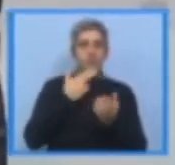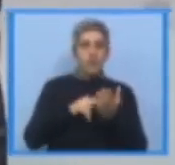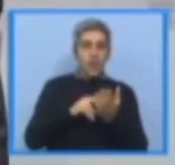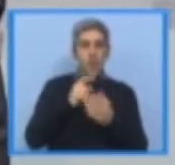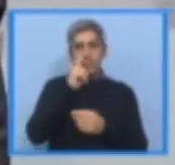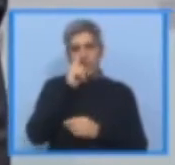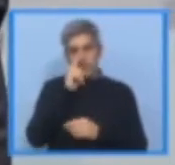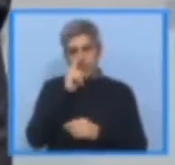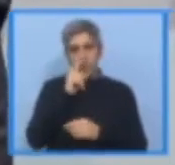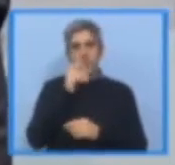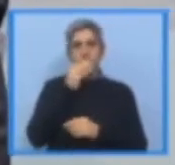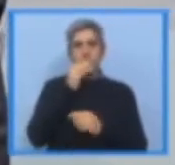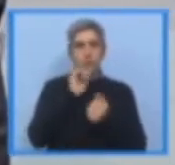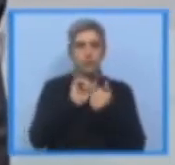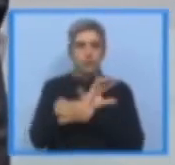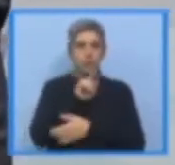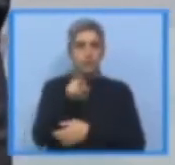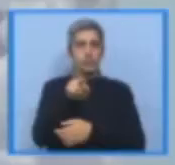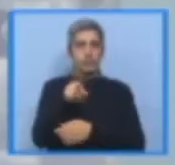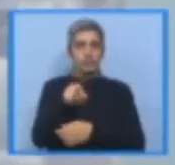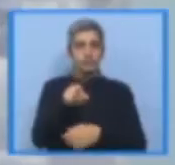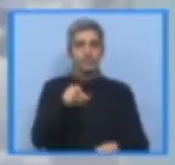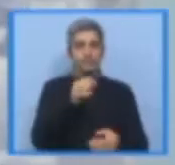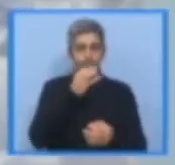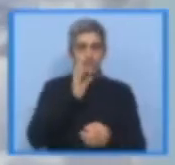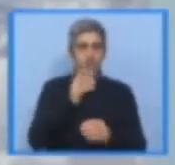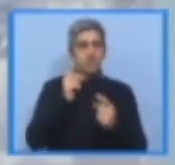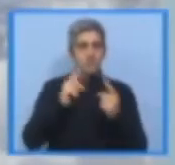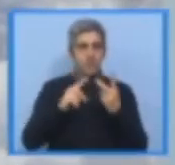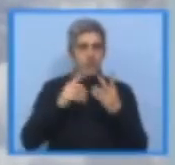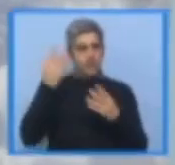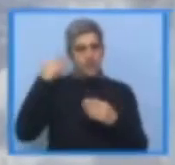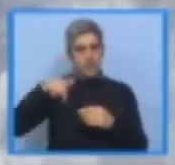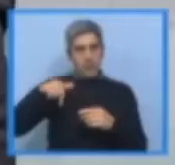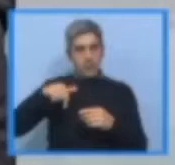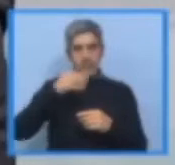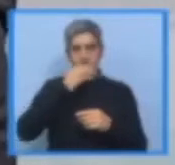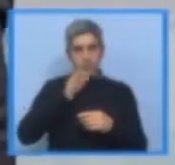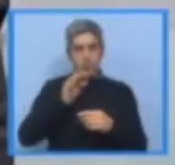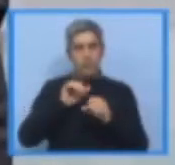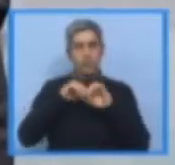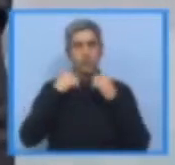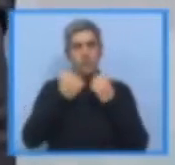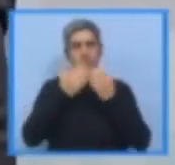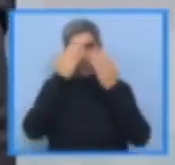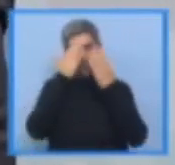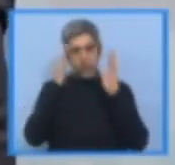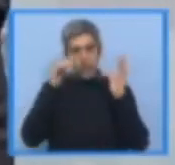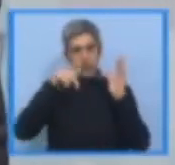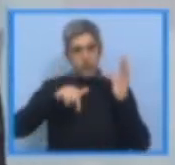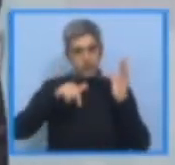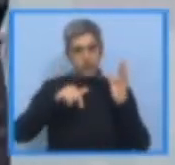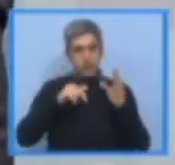é mentira. Estamos a falar do jornalista. Nós já falámos aqui algumas vezes que numa sociedade democrática, numa